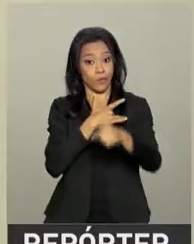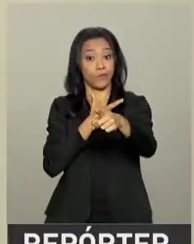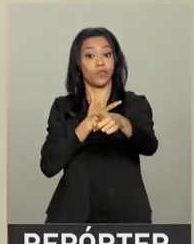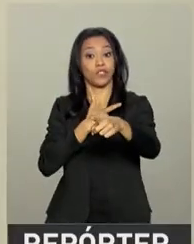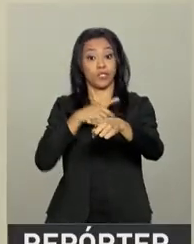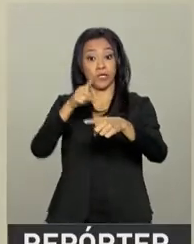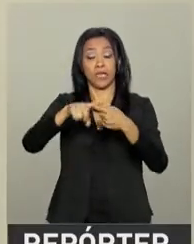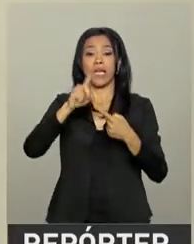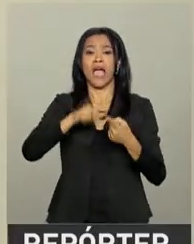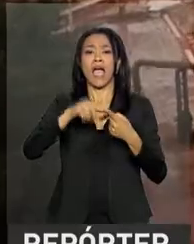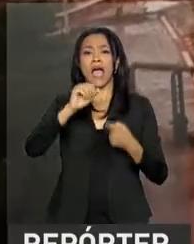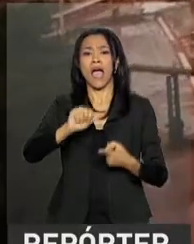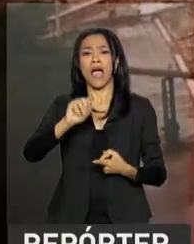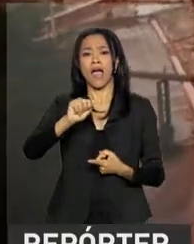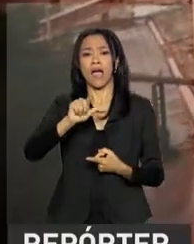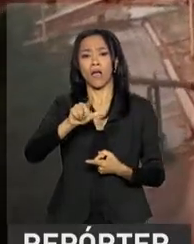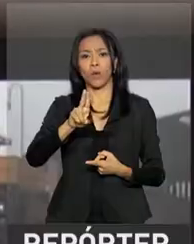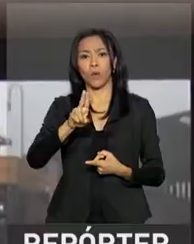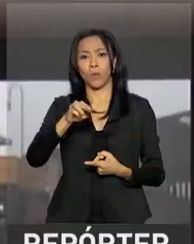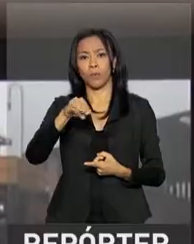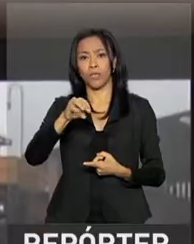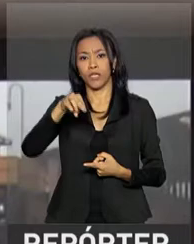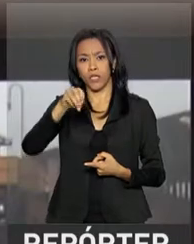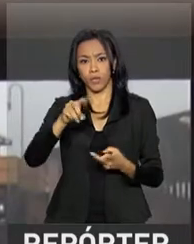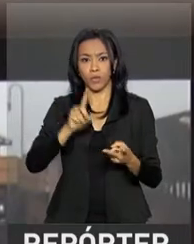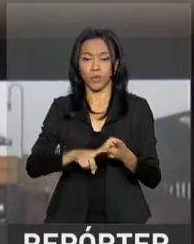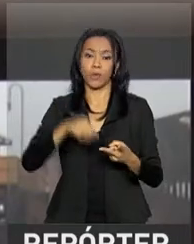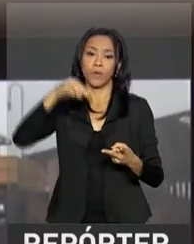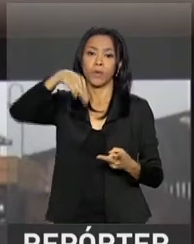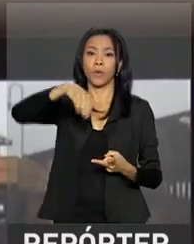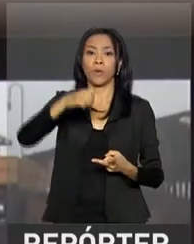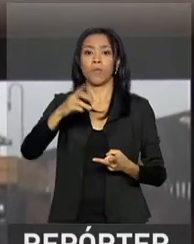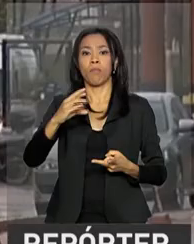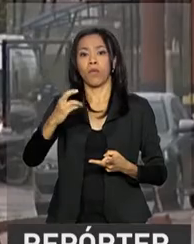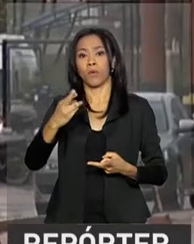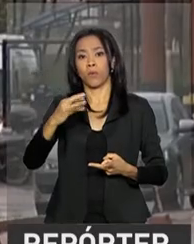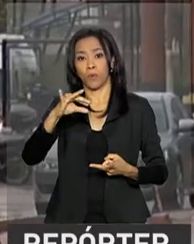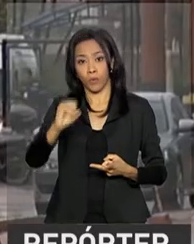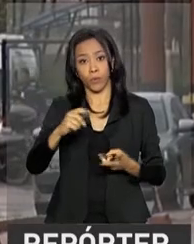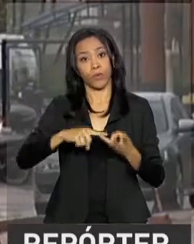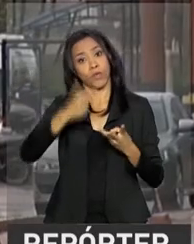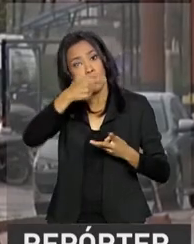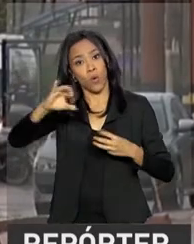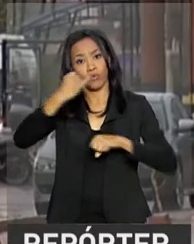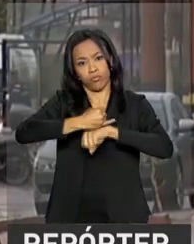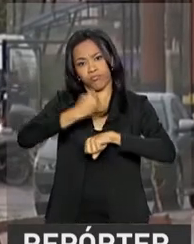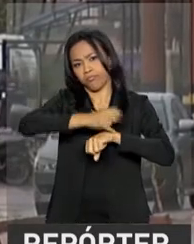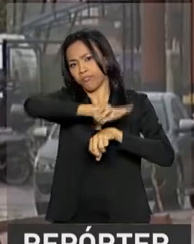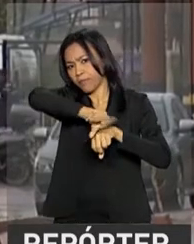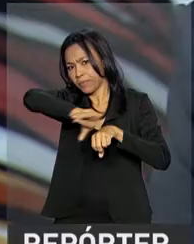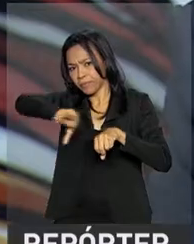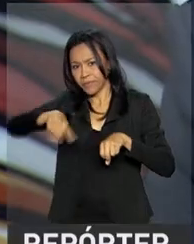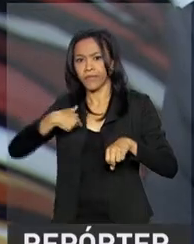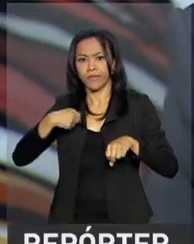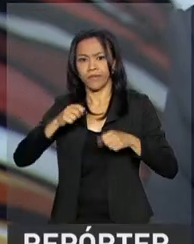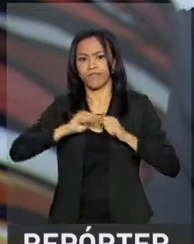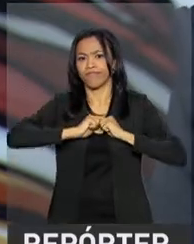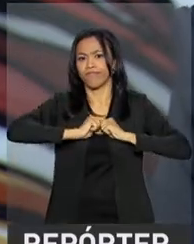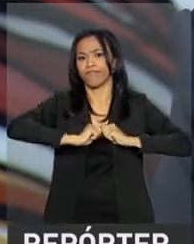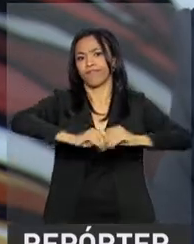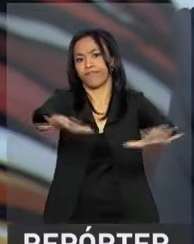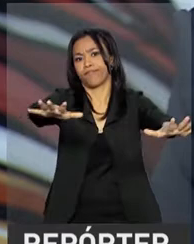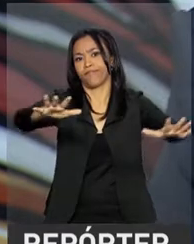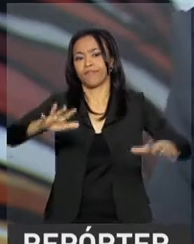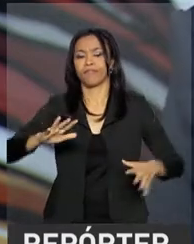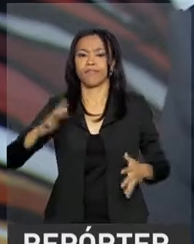mercúrio e outras substâncias após o vazamento das barragens da mineradora norueguesa hydro alunorte o ministro